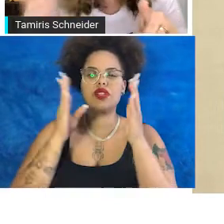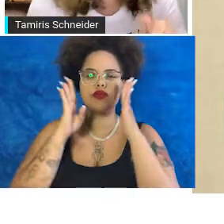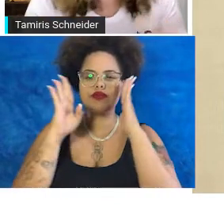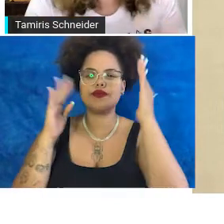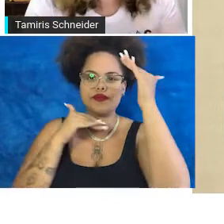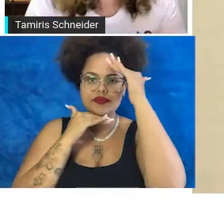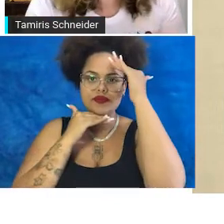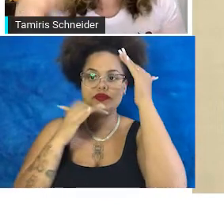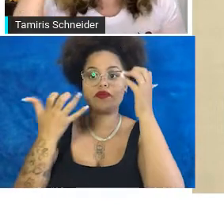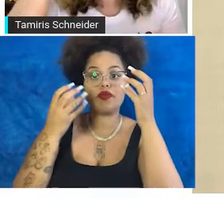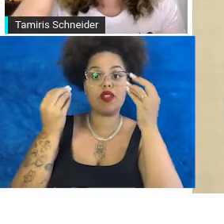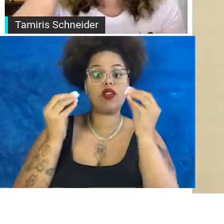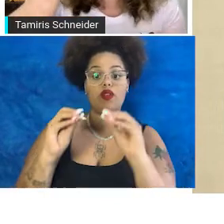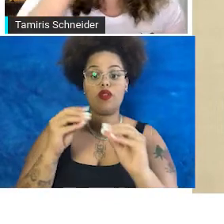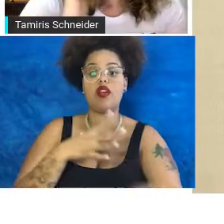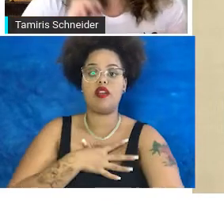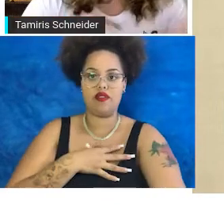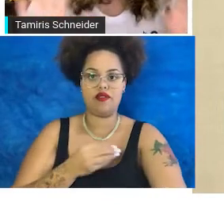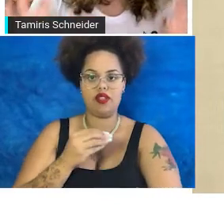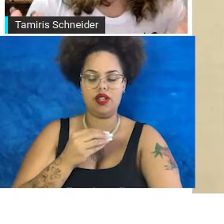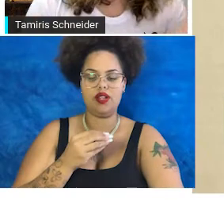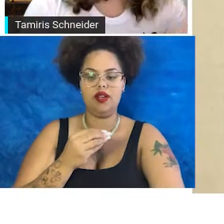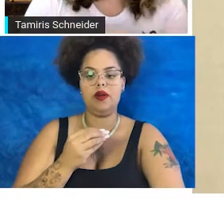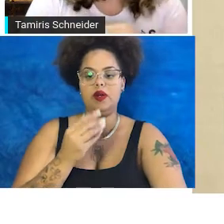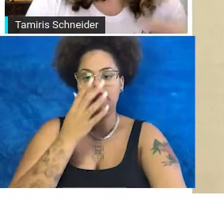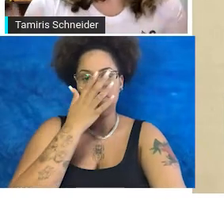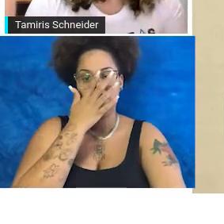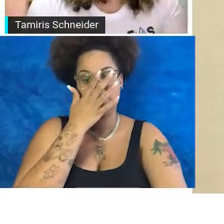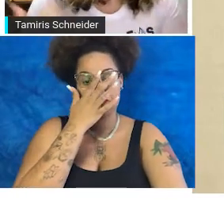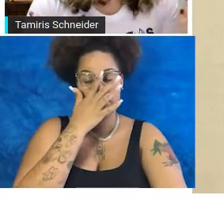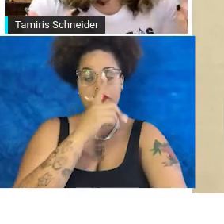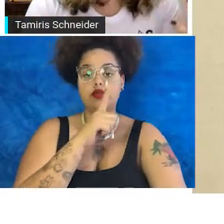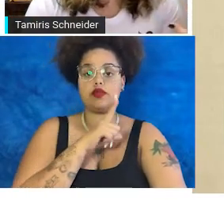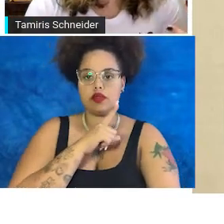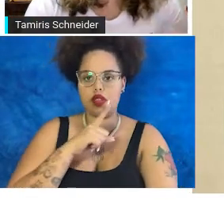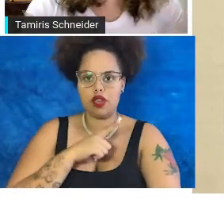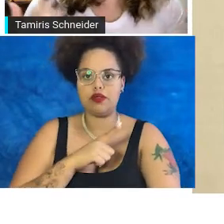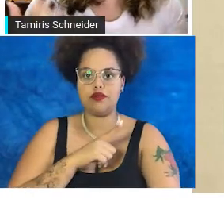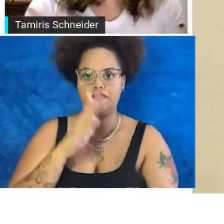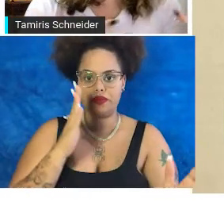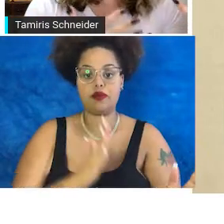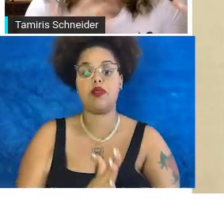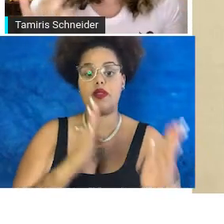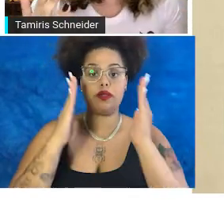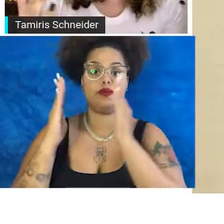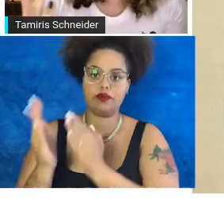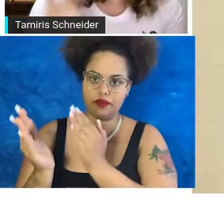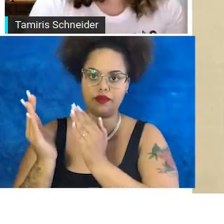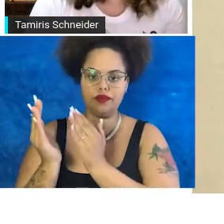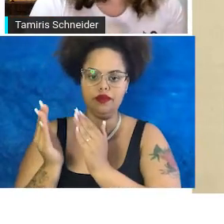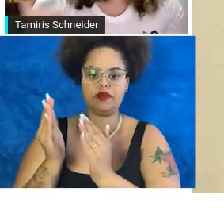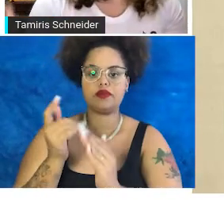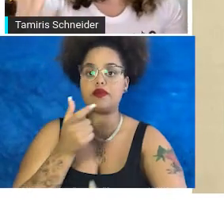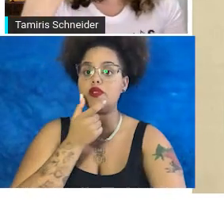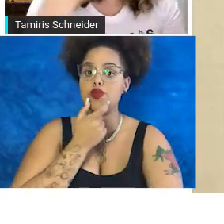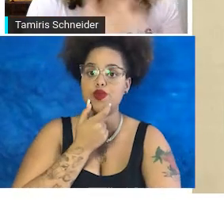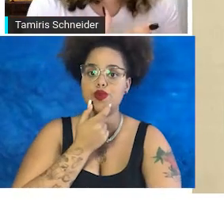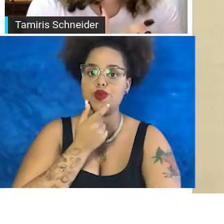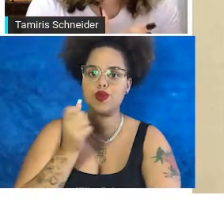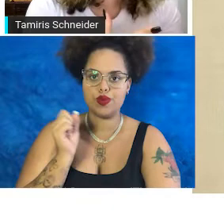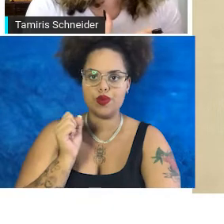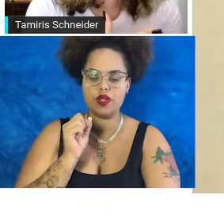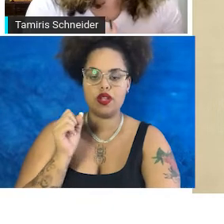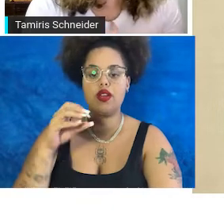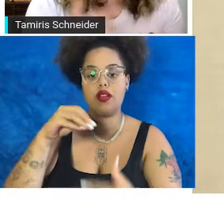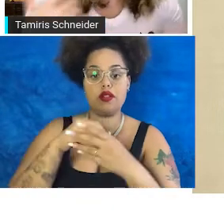ali, que também quer colocar a filha, sacou? E aí, beleza, tem essa parte, na parte que ela é solteira, que ela vive